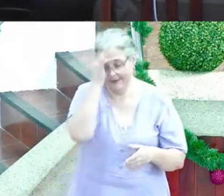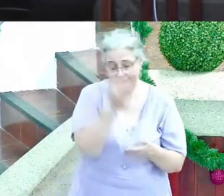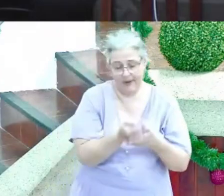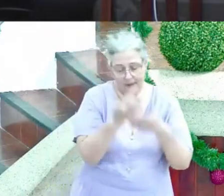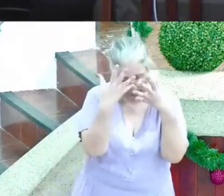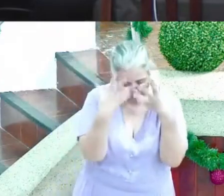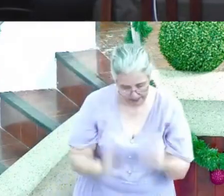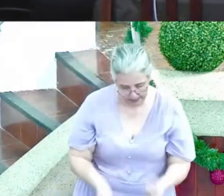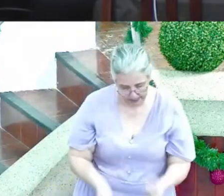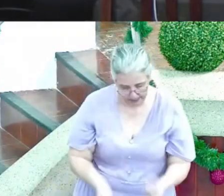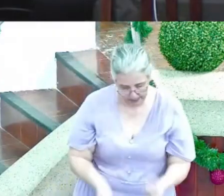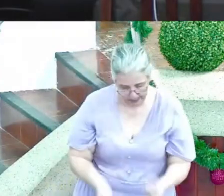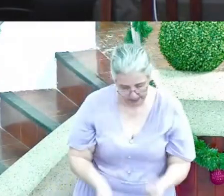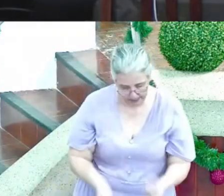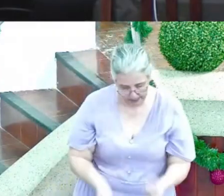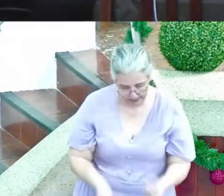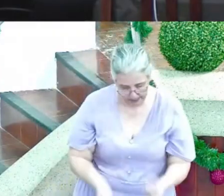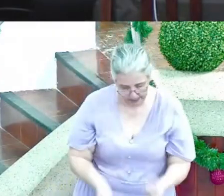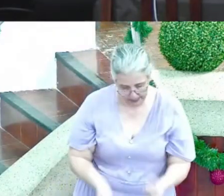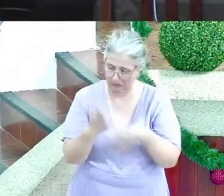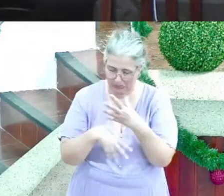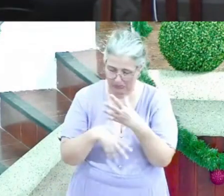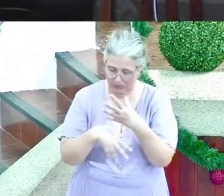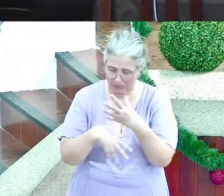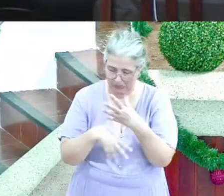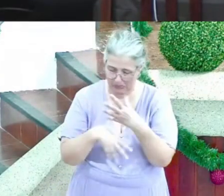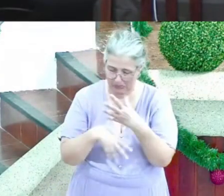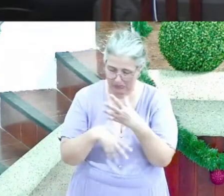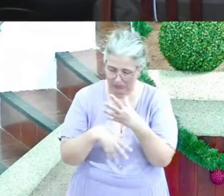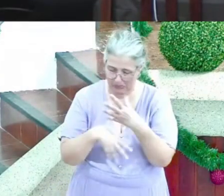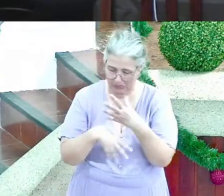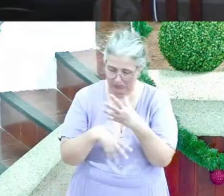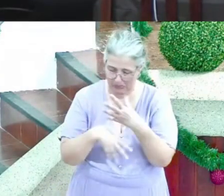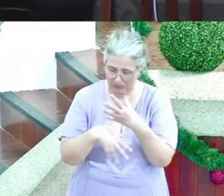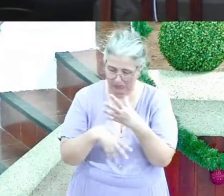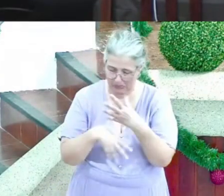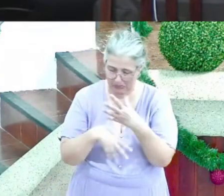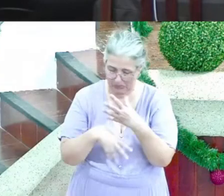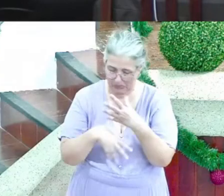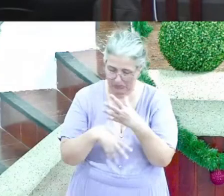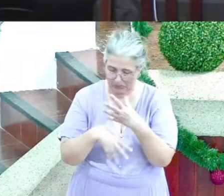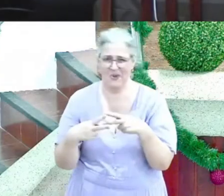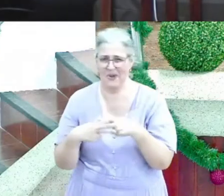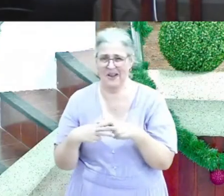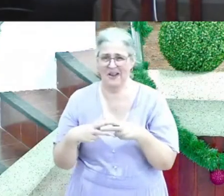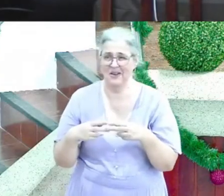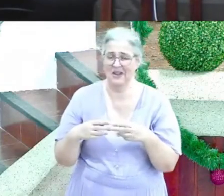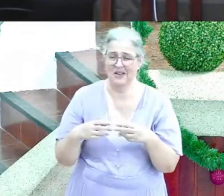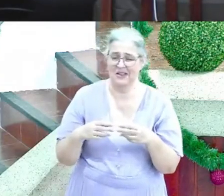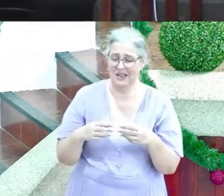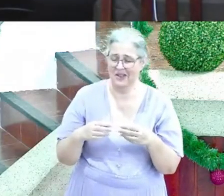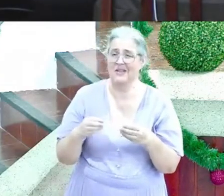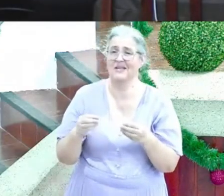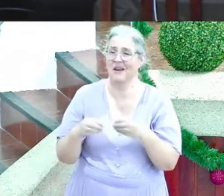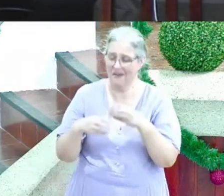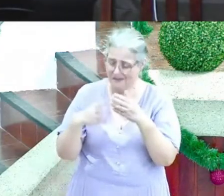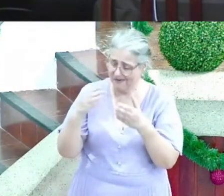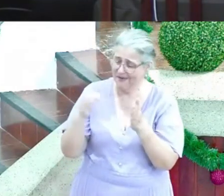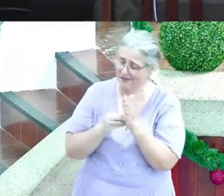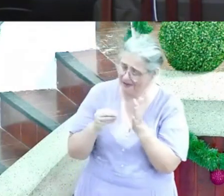diante do caos político e militar, diante da degradação moral e espiritual do povo de